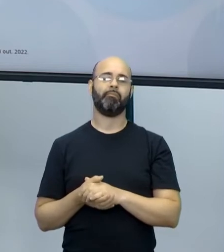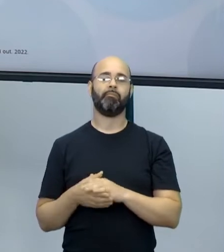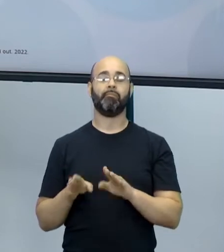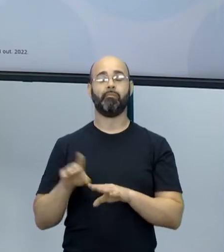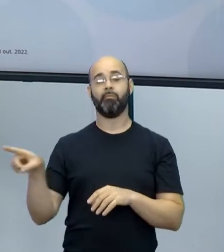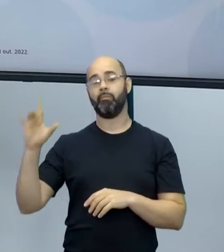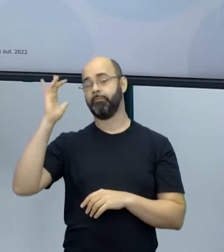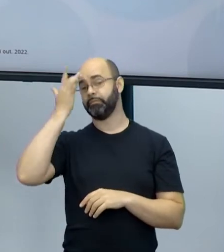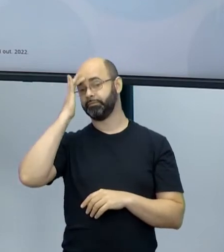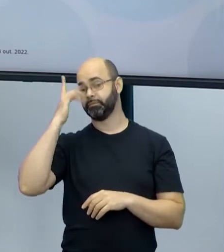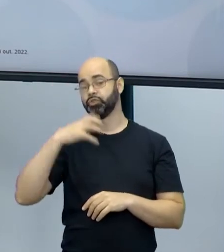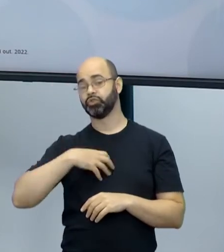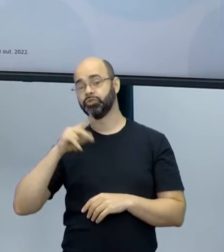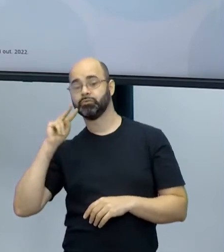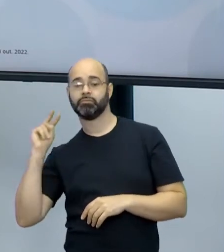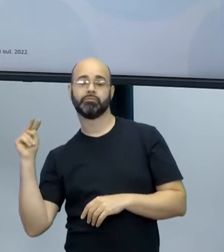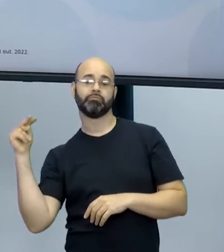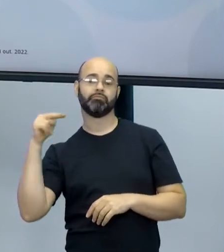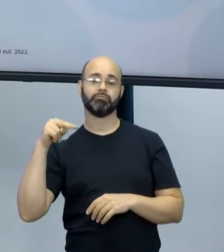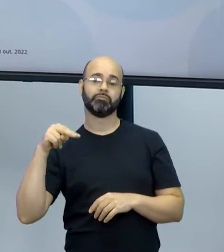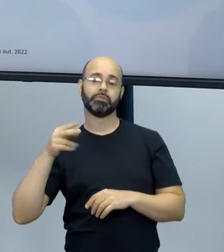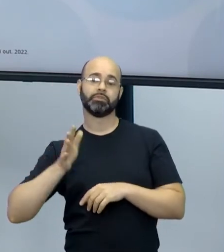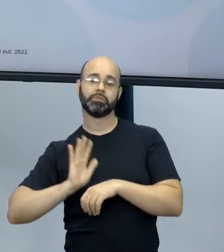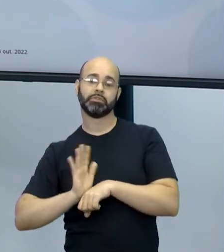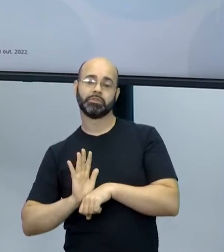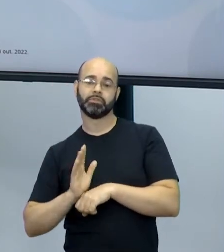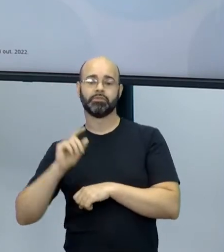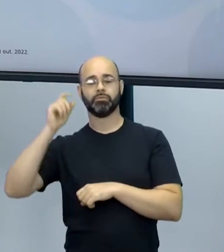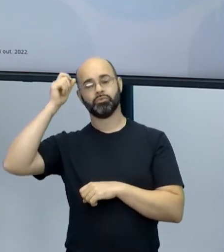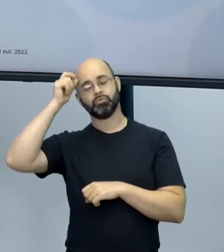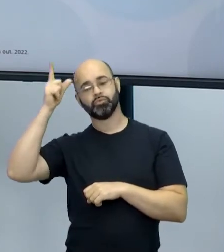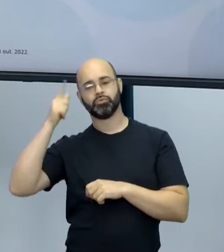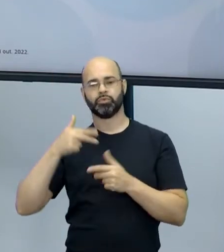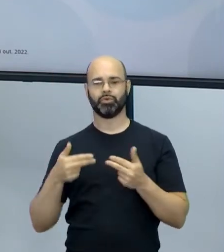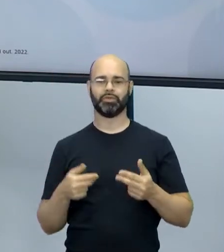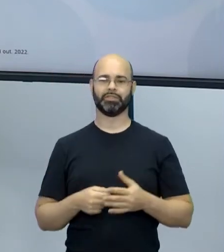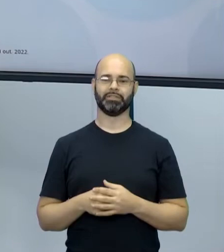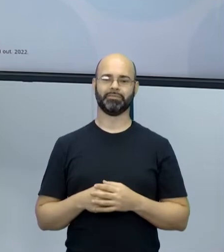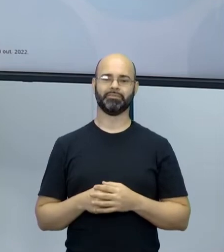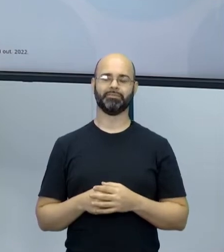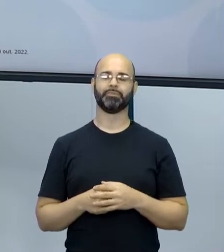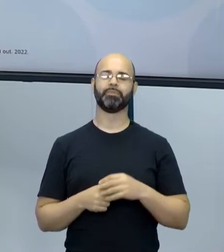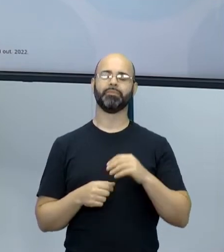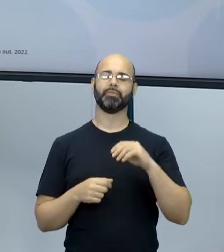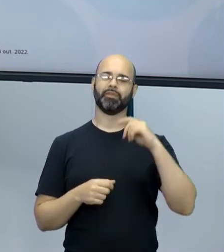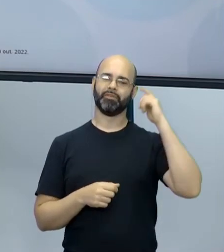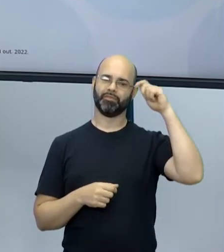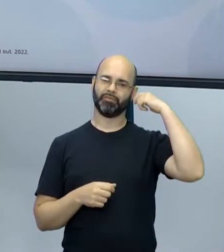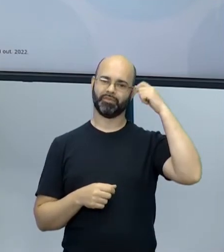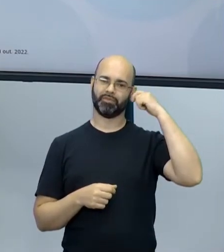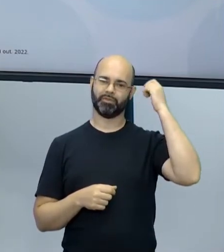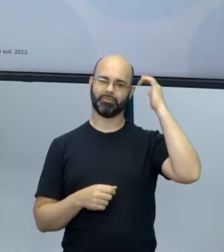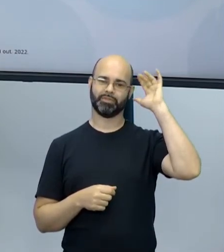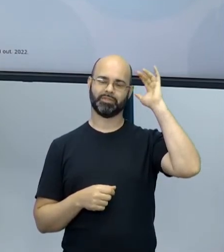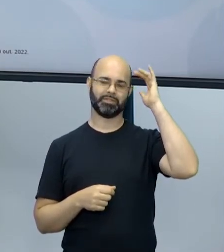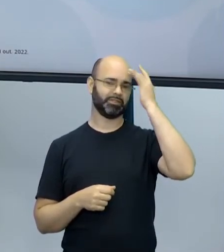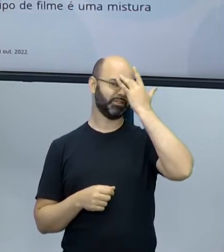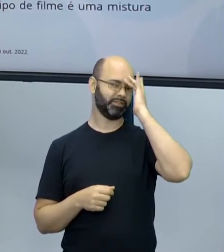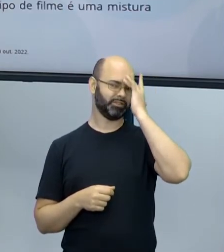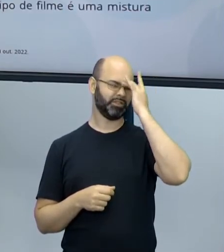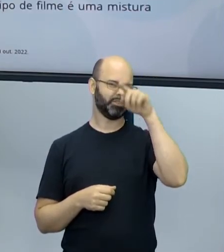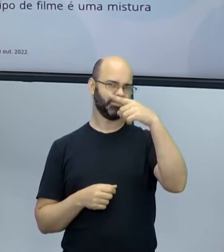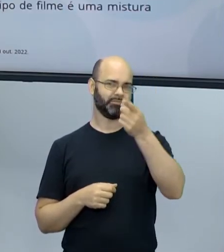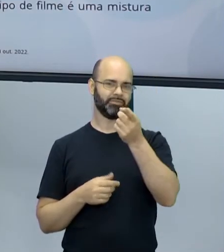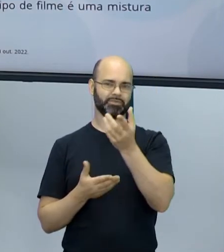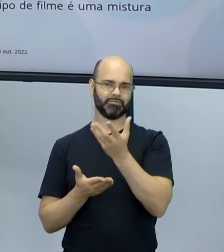como o indiano percebe o cinema, percebe a cultura, como ele se percebe. E nos filmes indianos, eu até coloquei aqui, ó, no material, baixa no